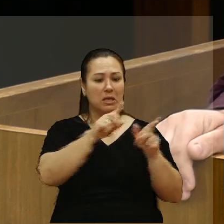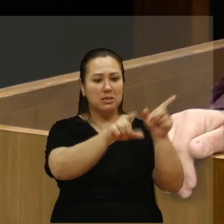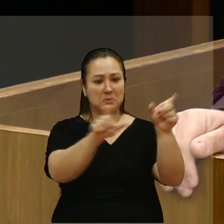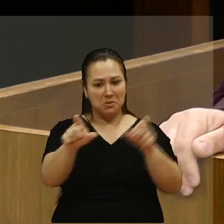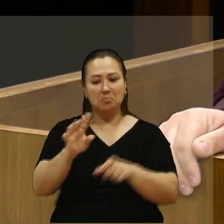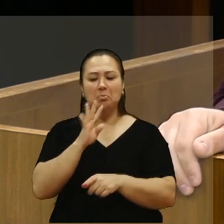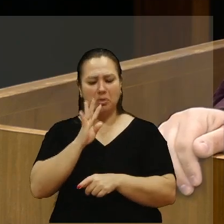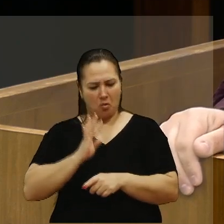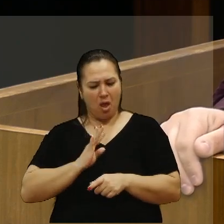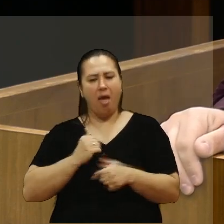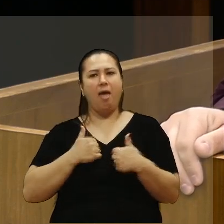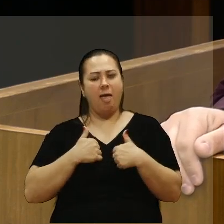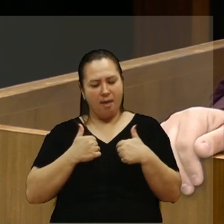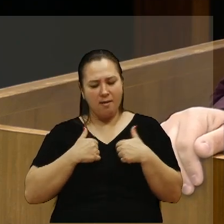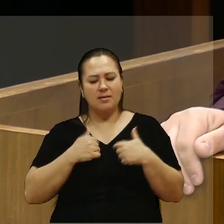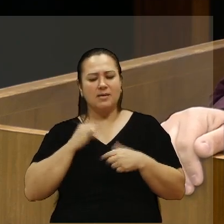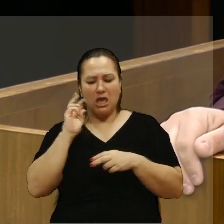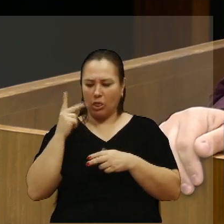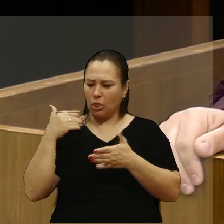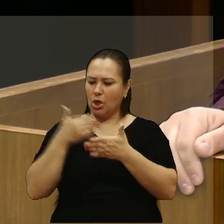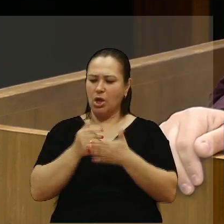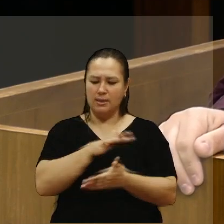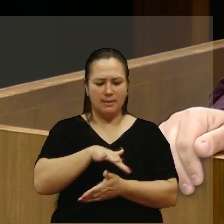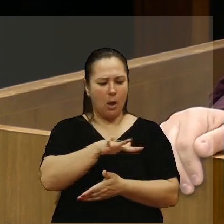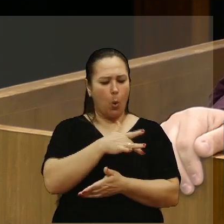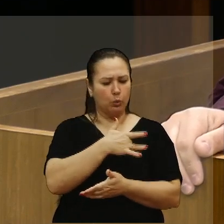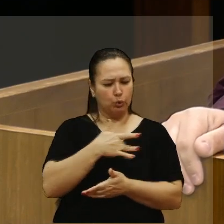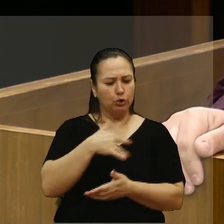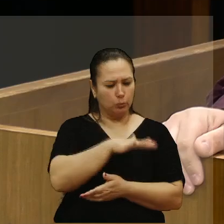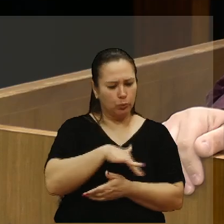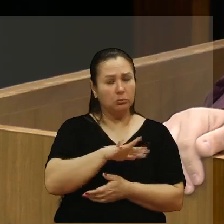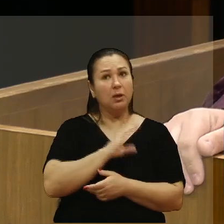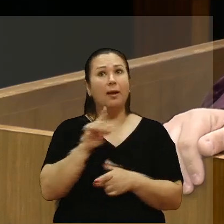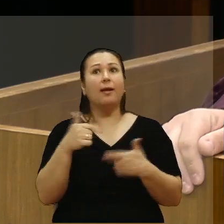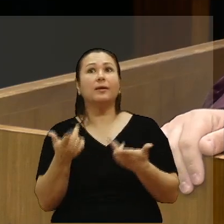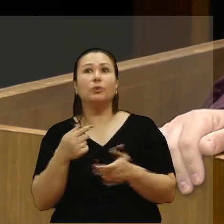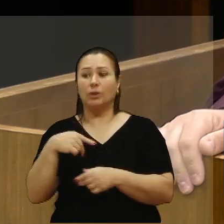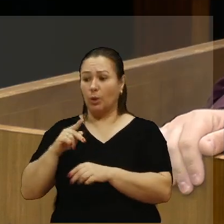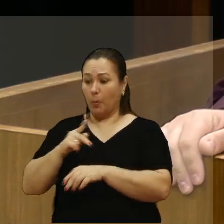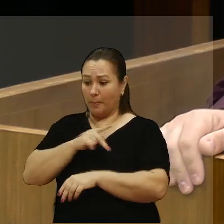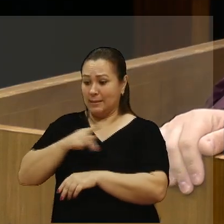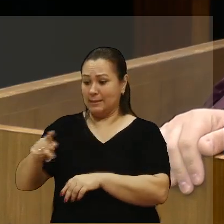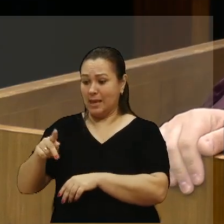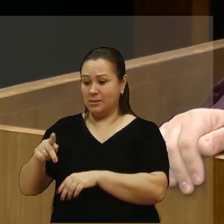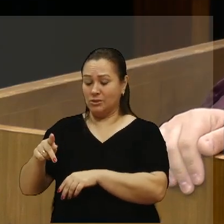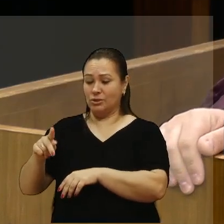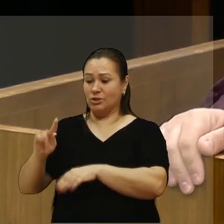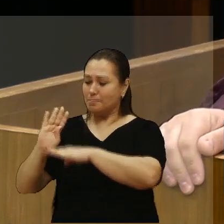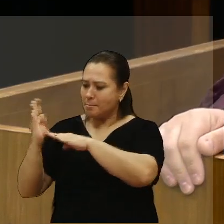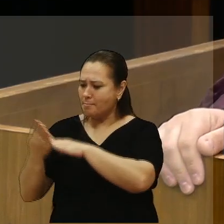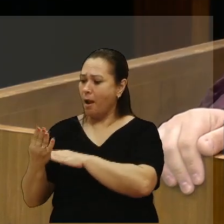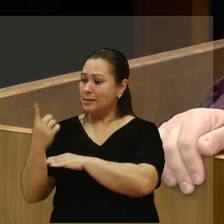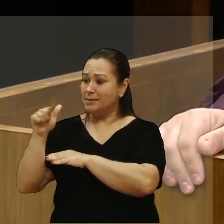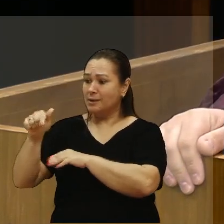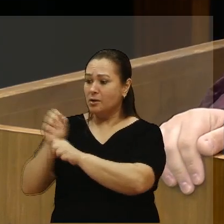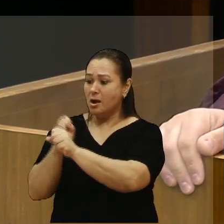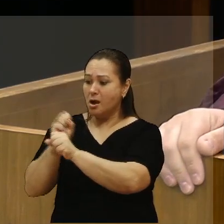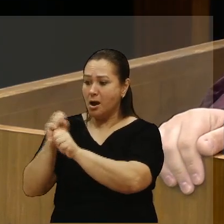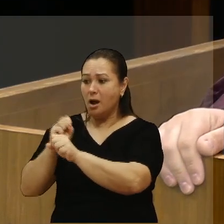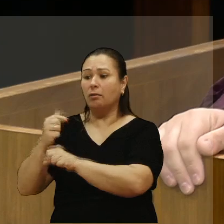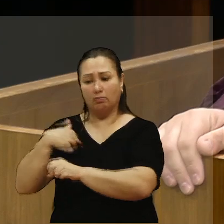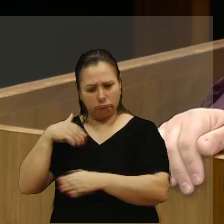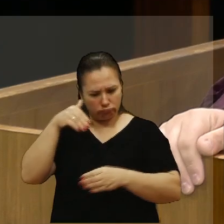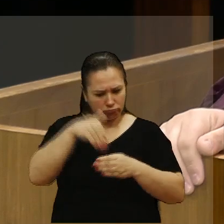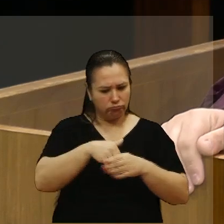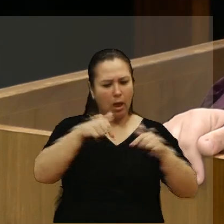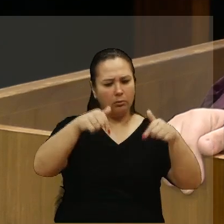minha história, principalmente pela saúde pública. Aliás, que quando eu fui presidente de bairro com 17 anos, foi o que me trouxe aqui para